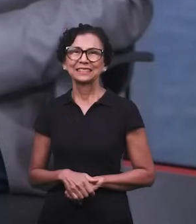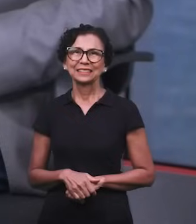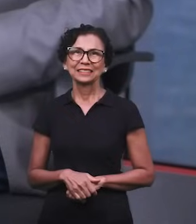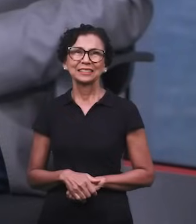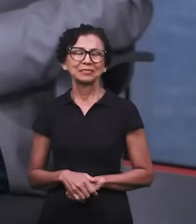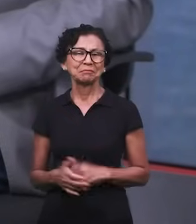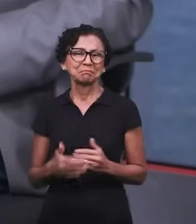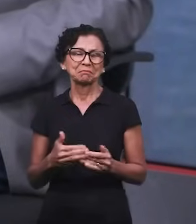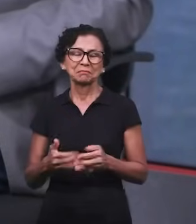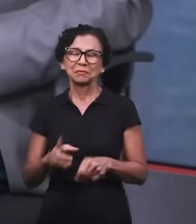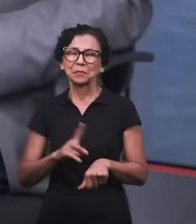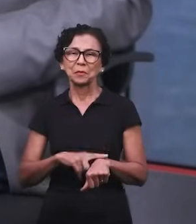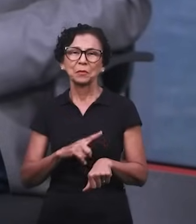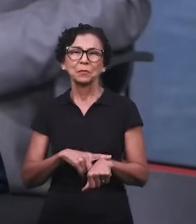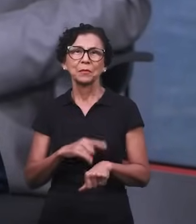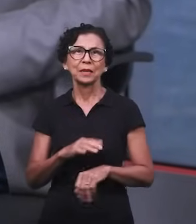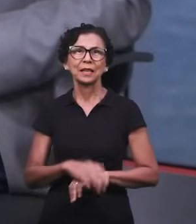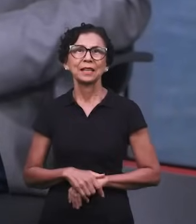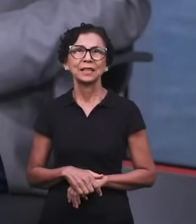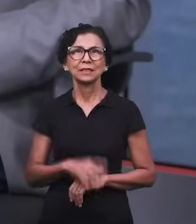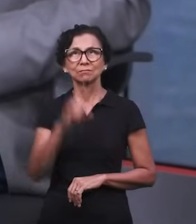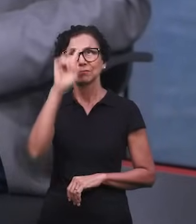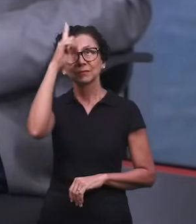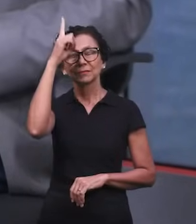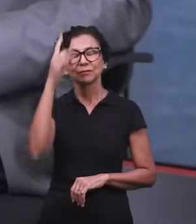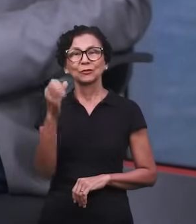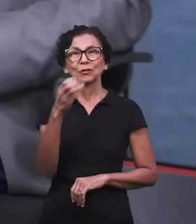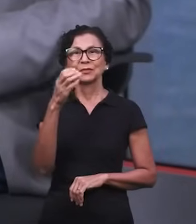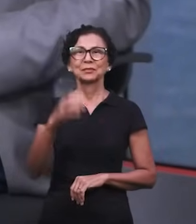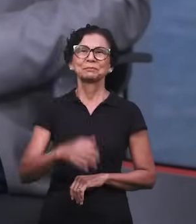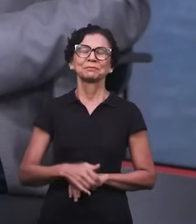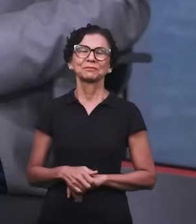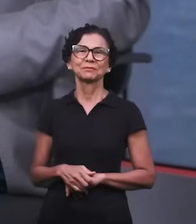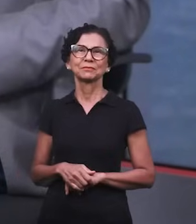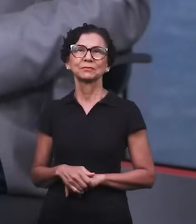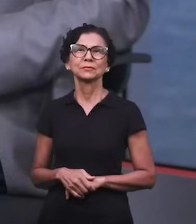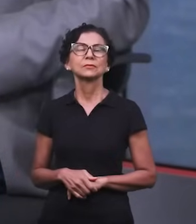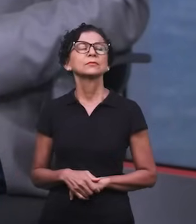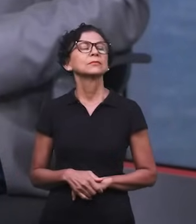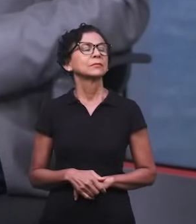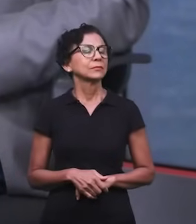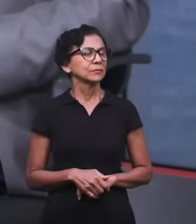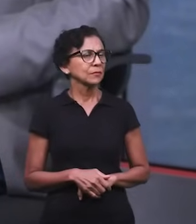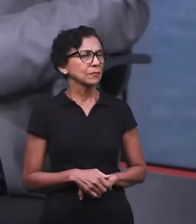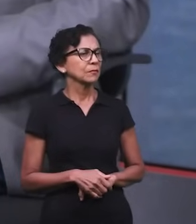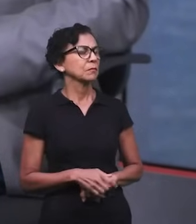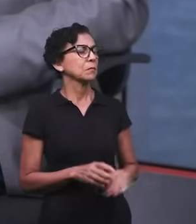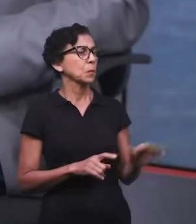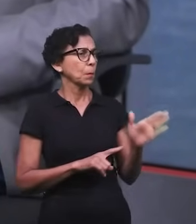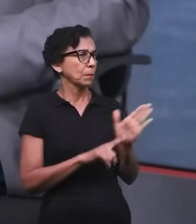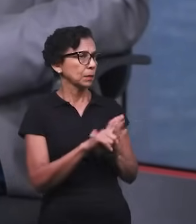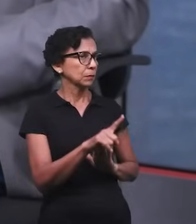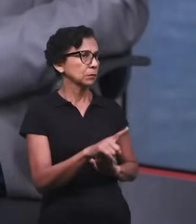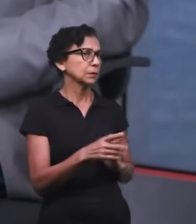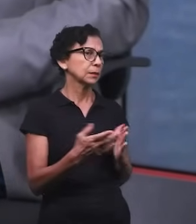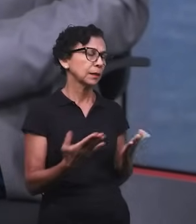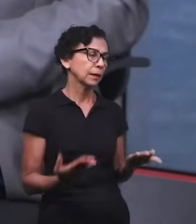perguntar, porque, para a glória do nome do Senhor, nós temos